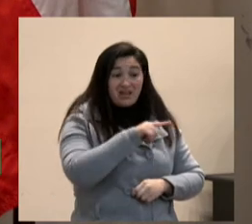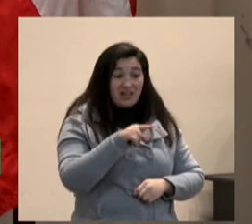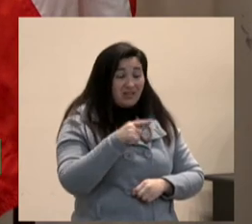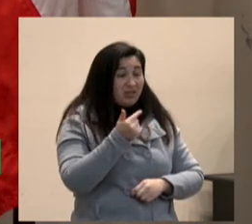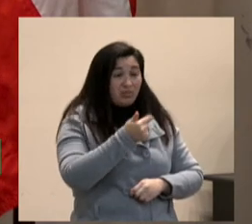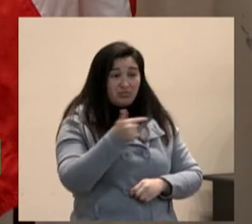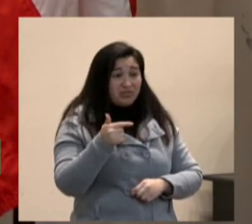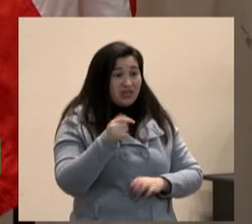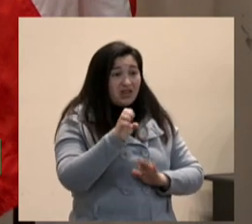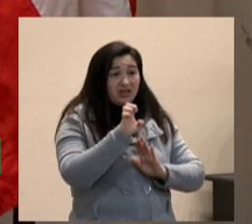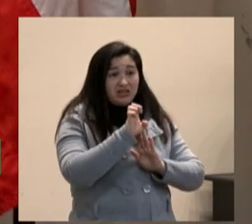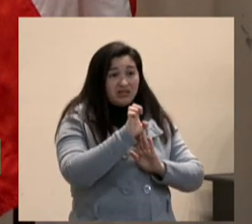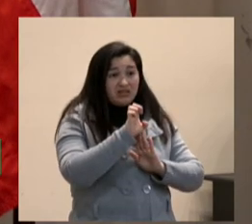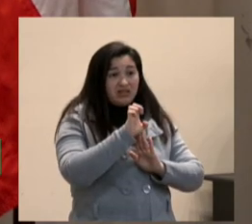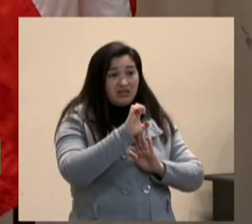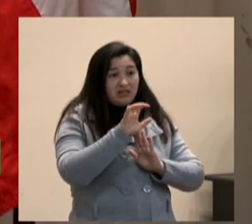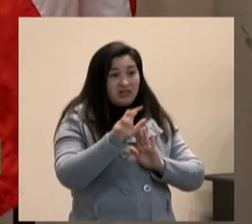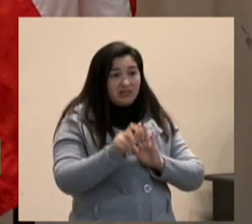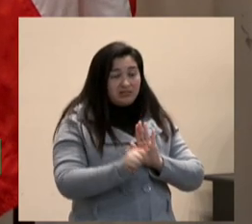EJA.